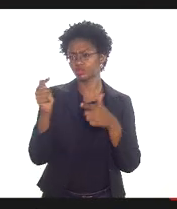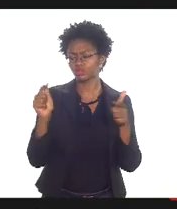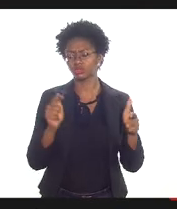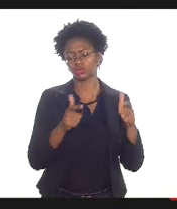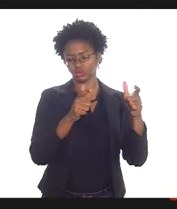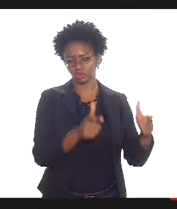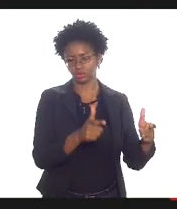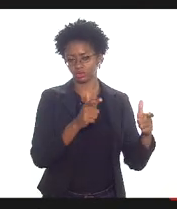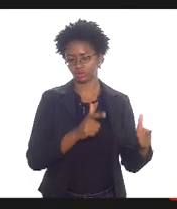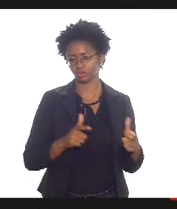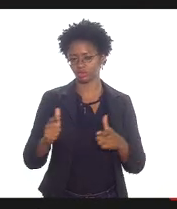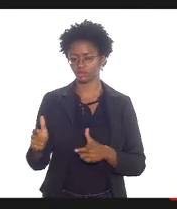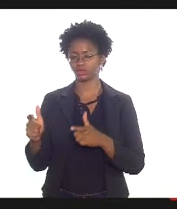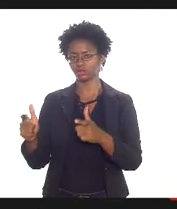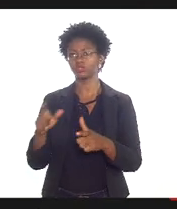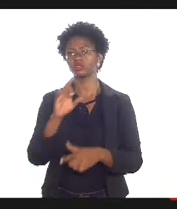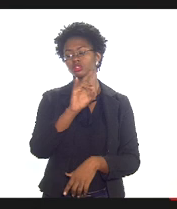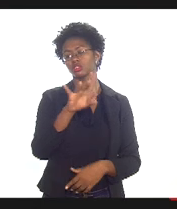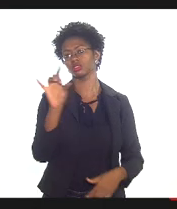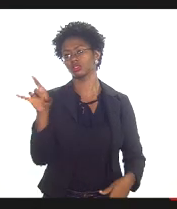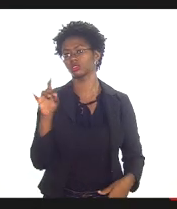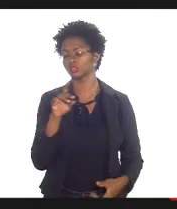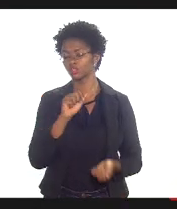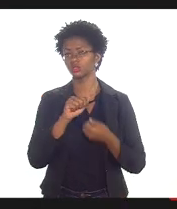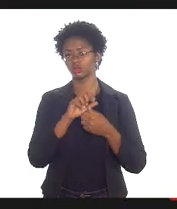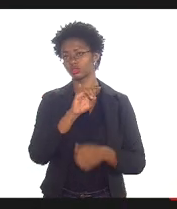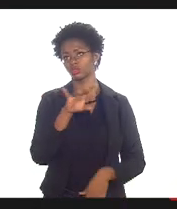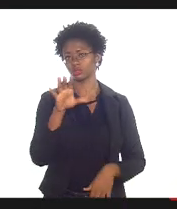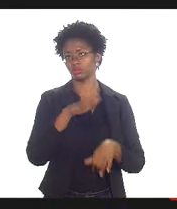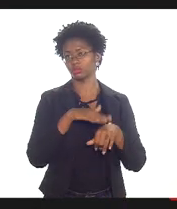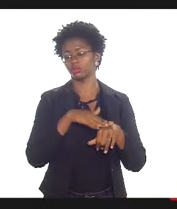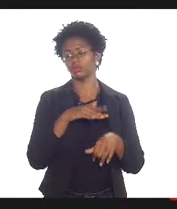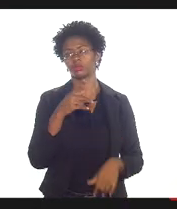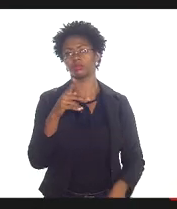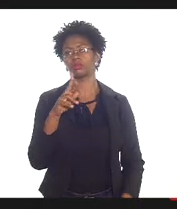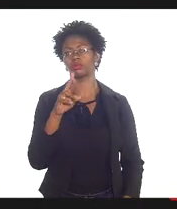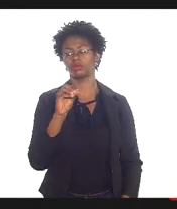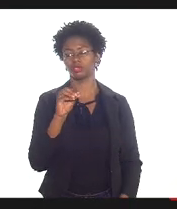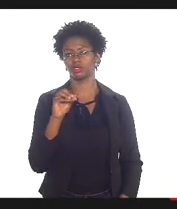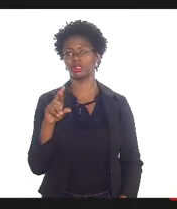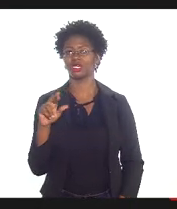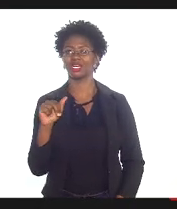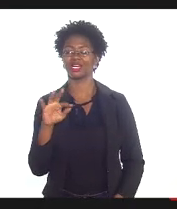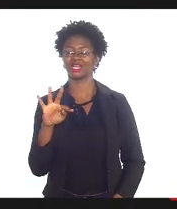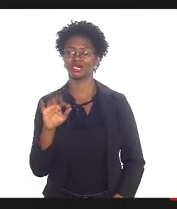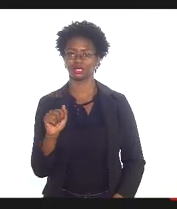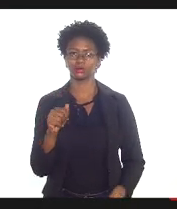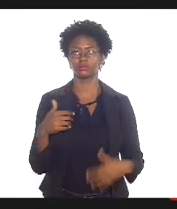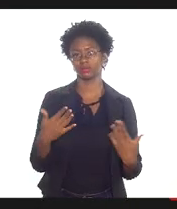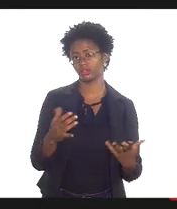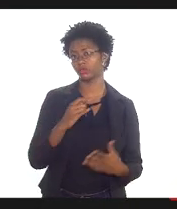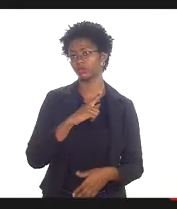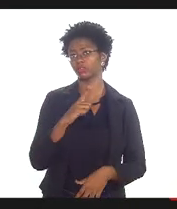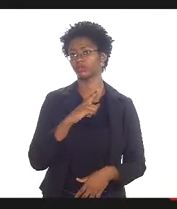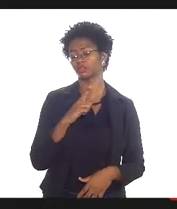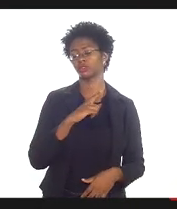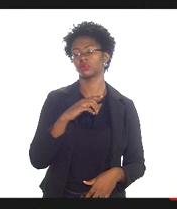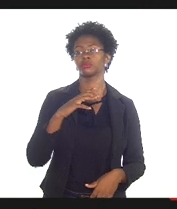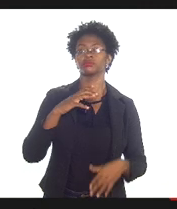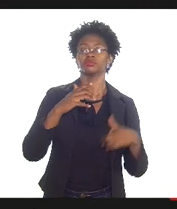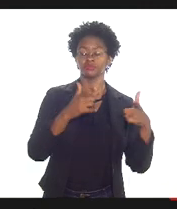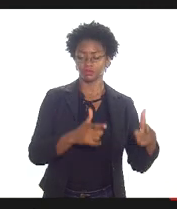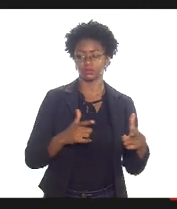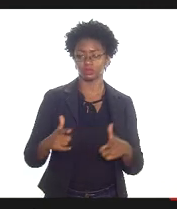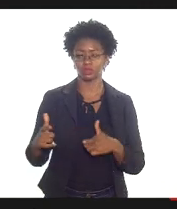um deles com a sua prorrata. Né? Então, se ali tem campos que pagam TR e outros